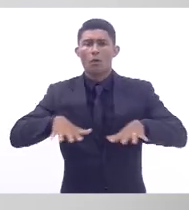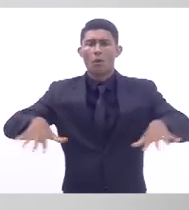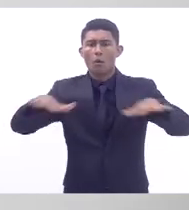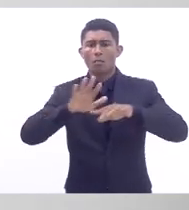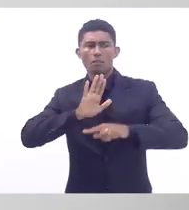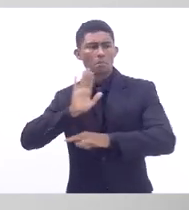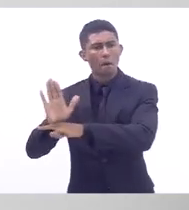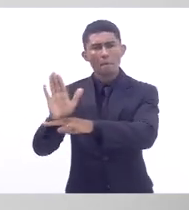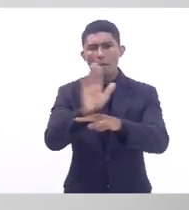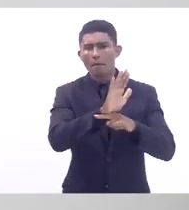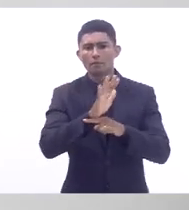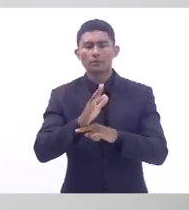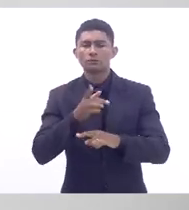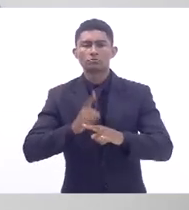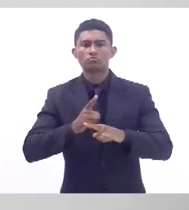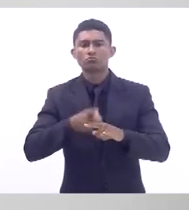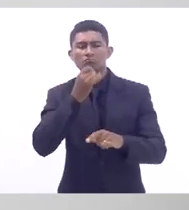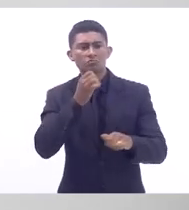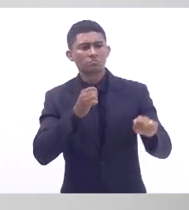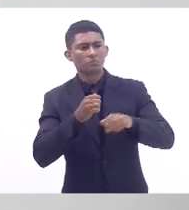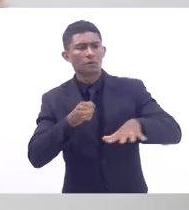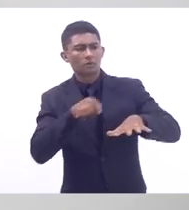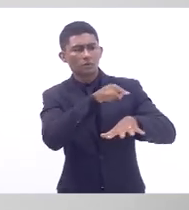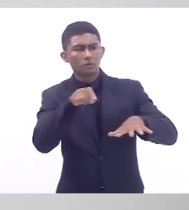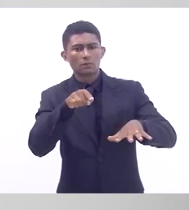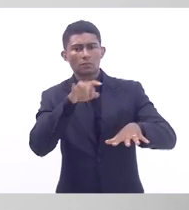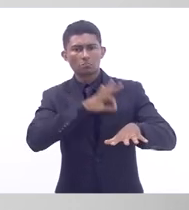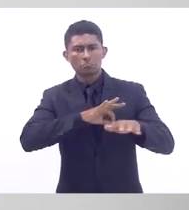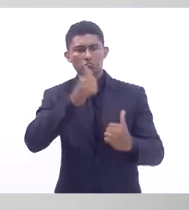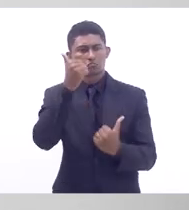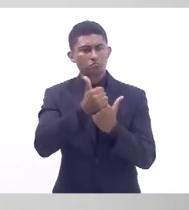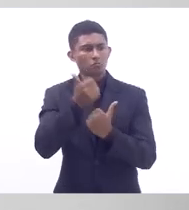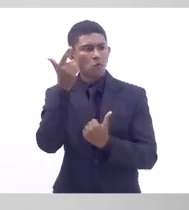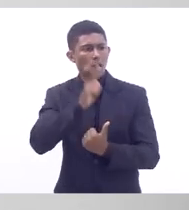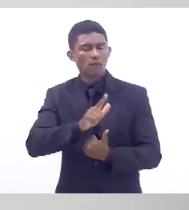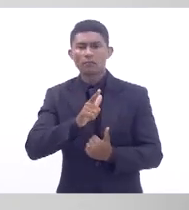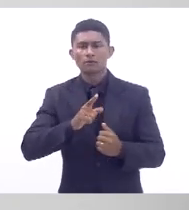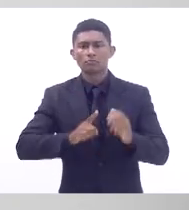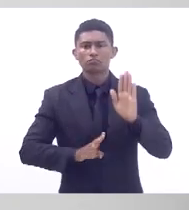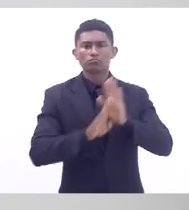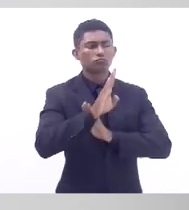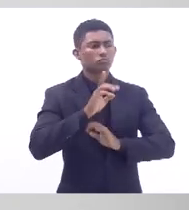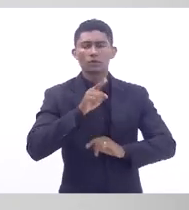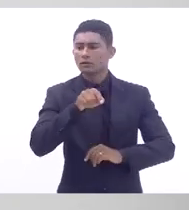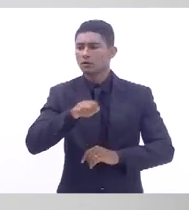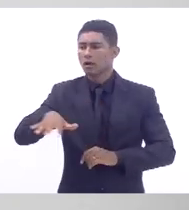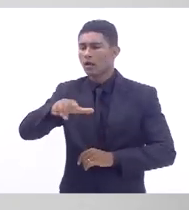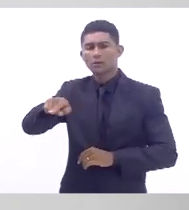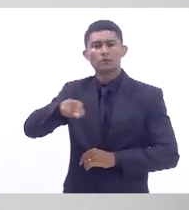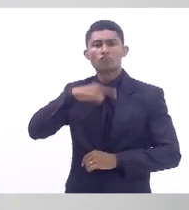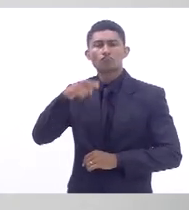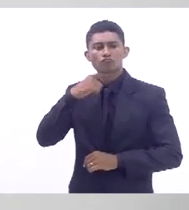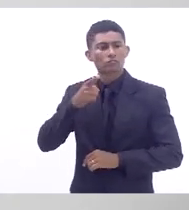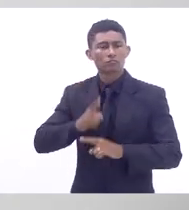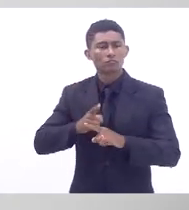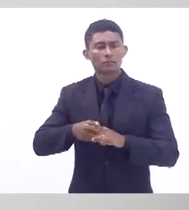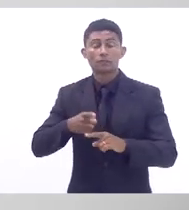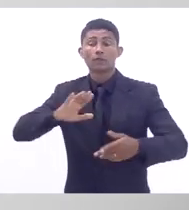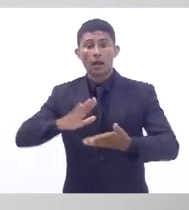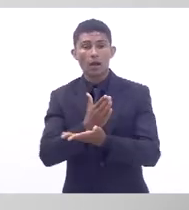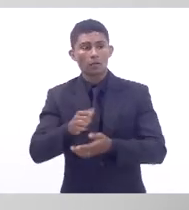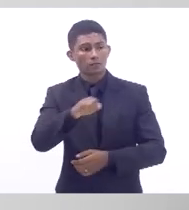porque que alguns setores estão vão ter reajuste no auxílio e outros não vão ter por quê que alguns setores estão tendo reajustes e gratificações